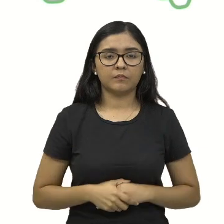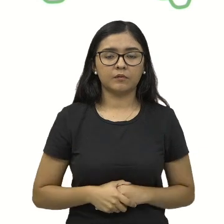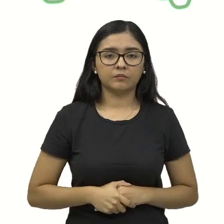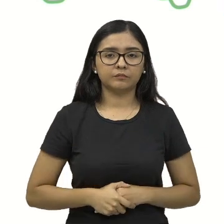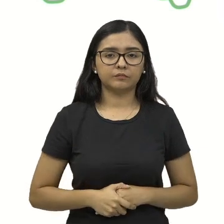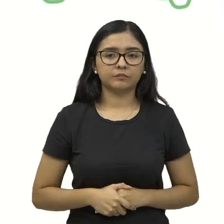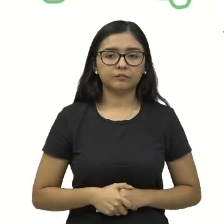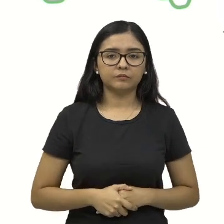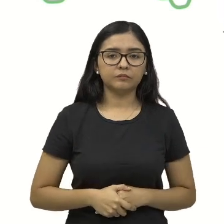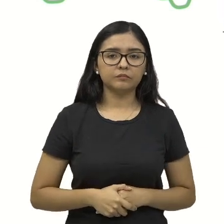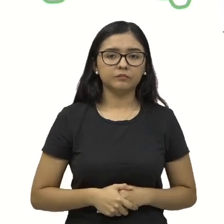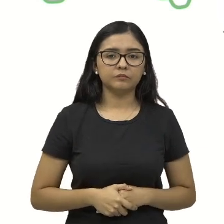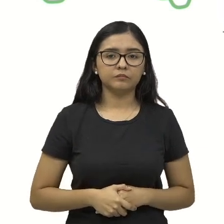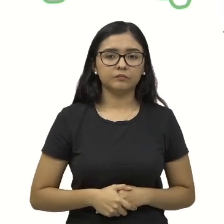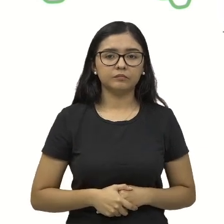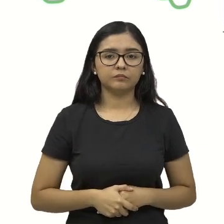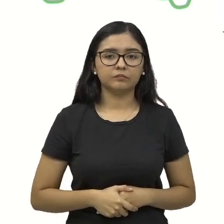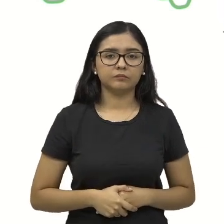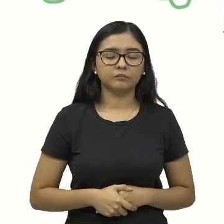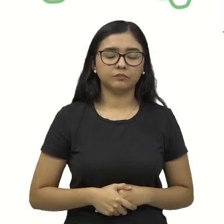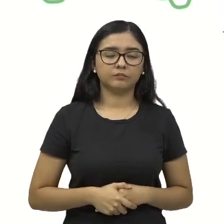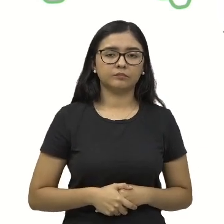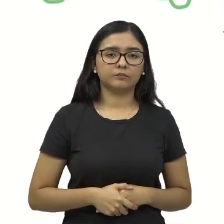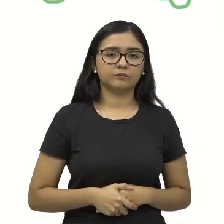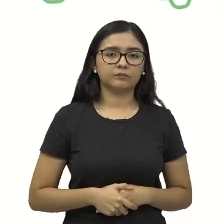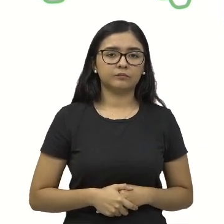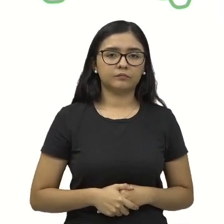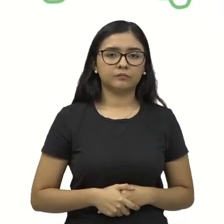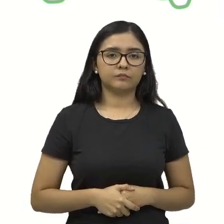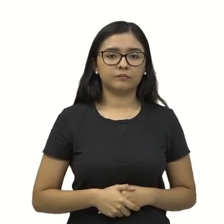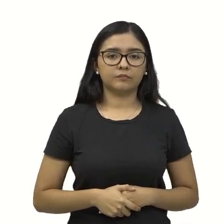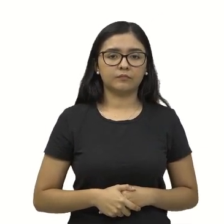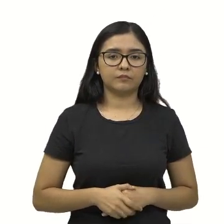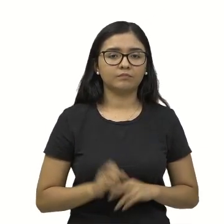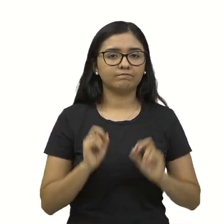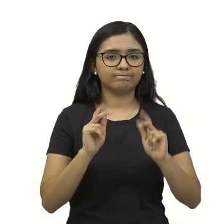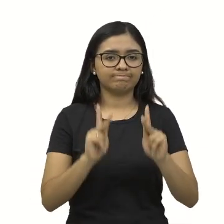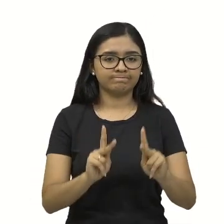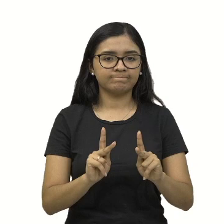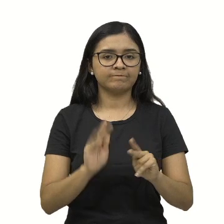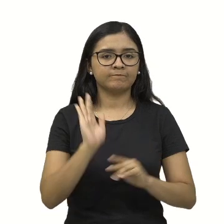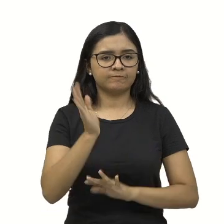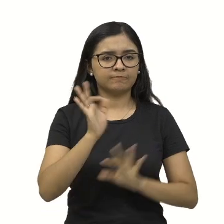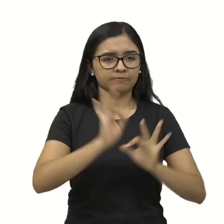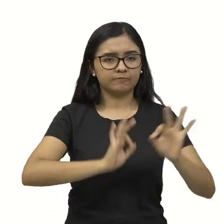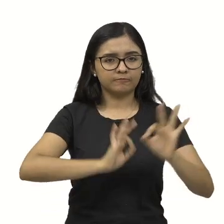Aí, 3 menos 1 e menos 2. Muito bem, meus amigos.